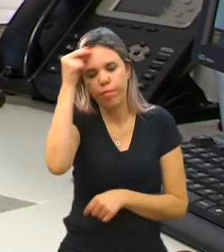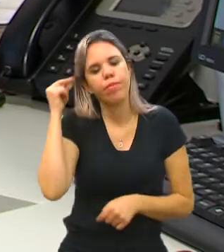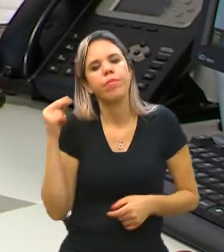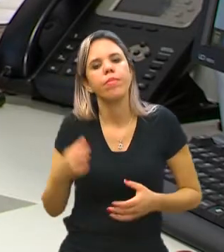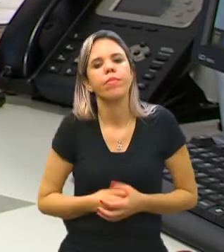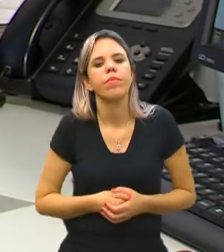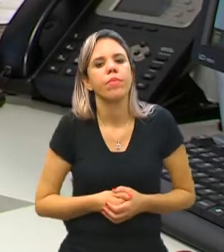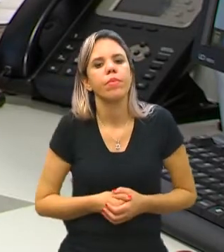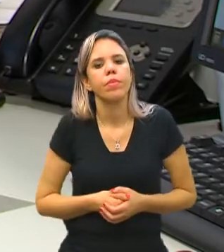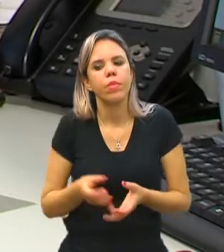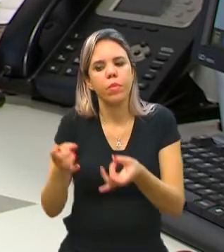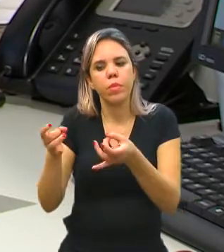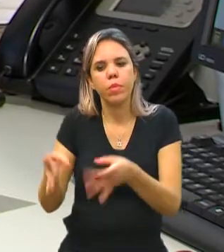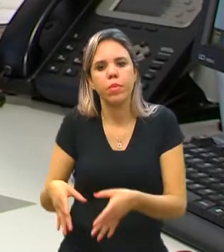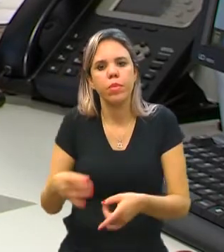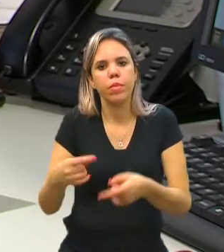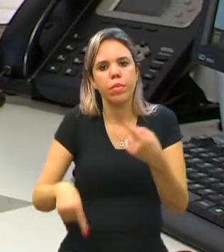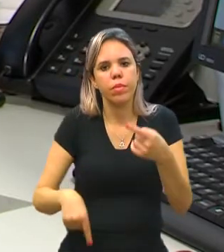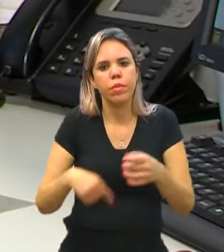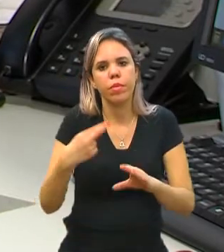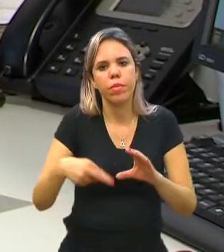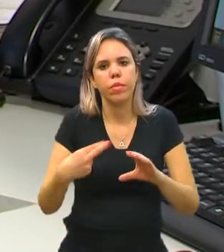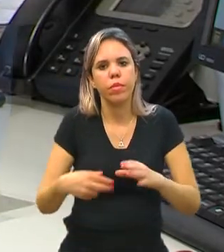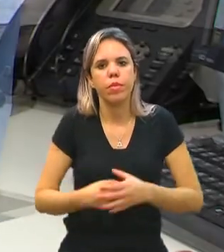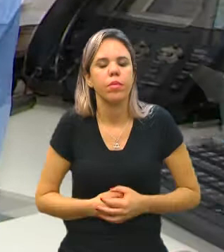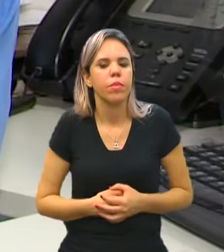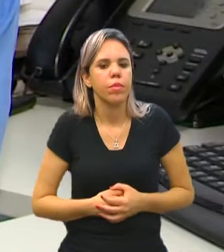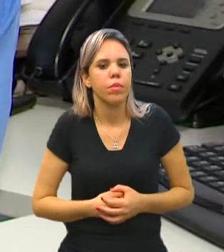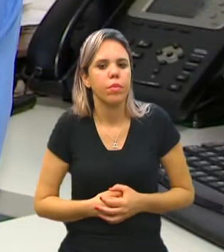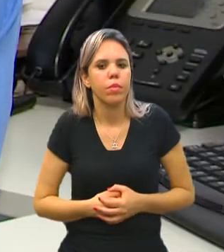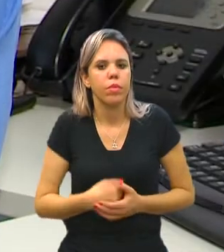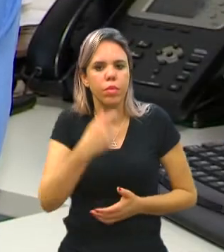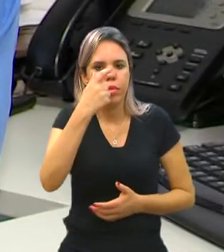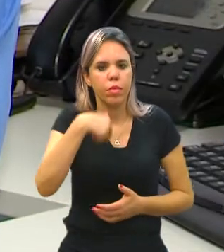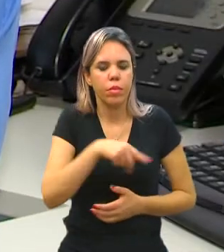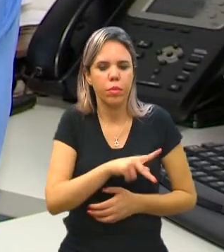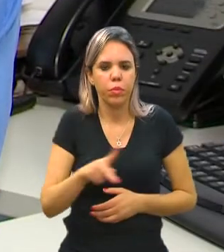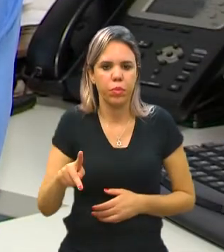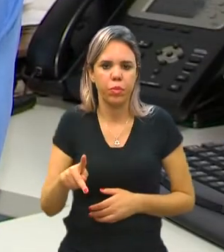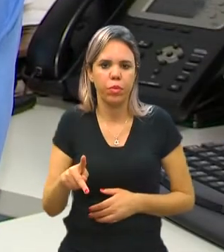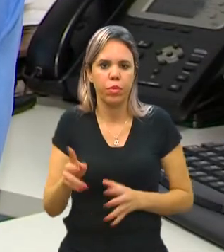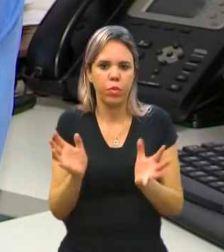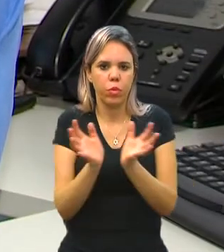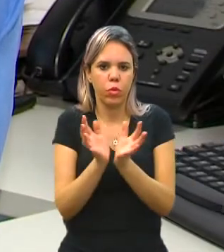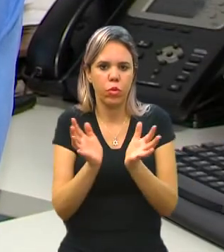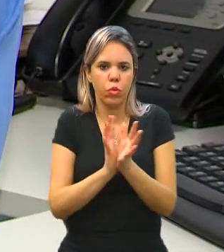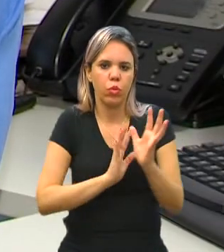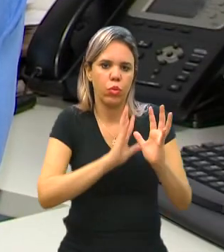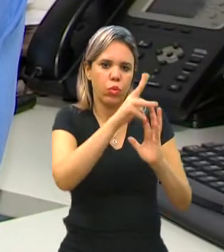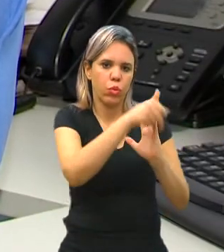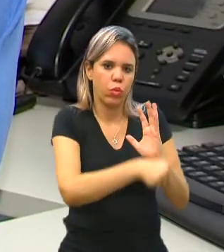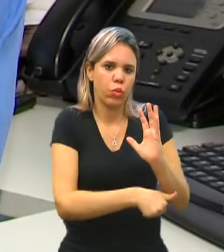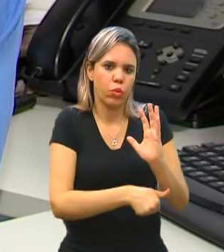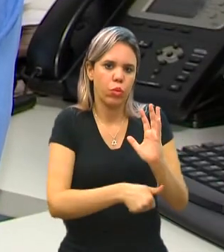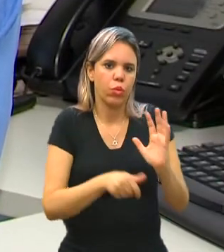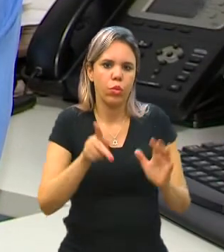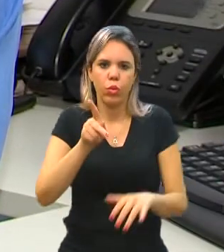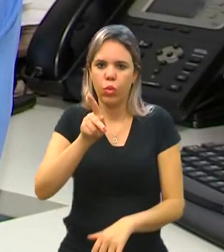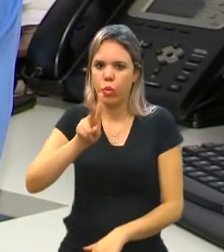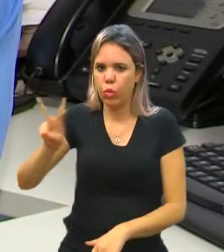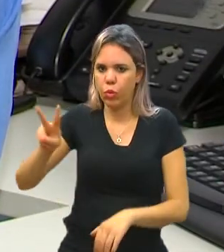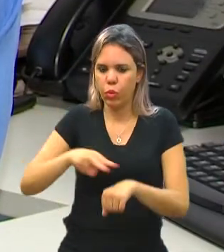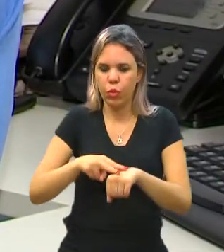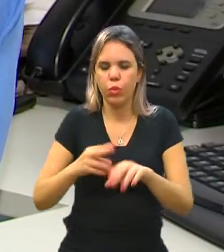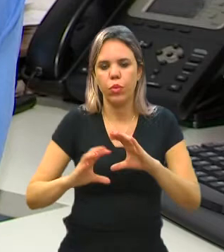públicos baldios né o descarte irregular de resíduos Olá eu sou também presidente do da comissão do meio ambiente sou do